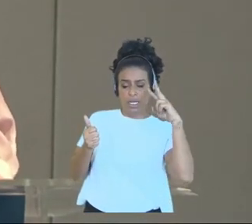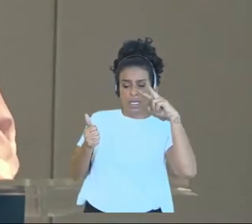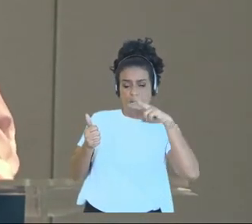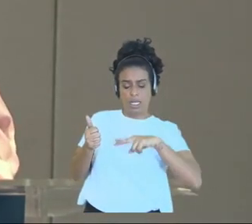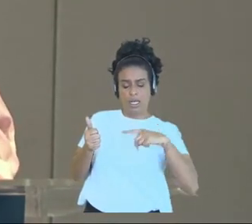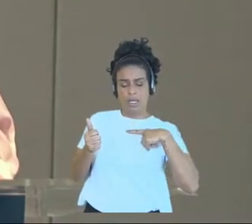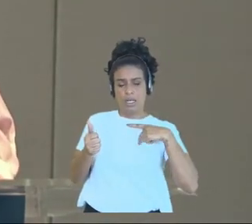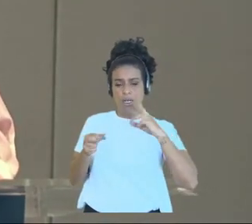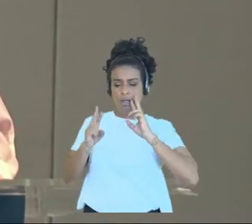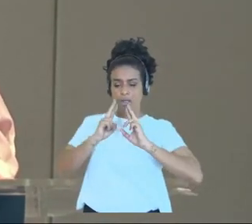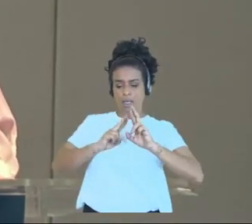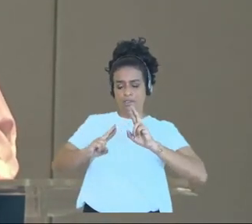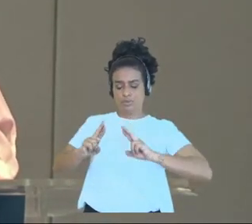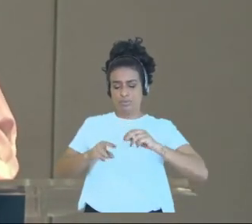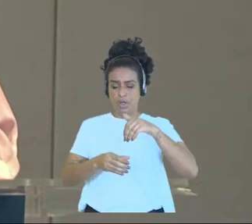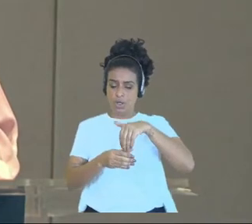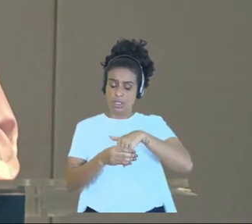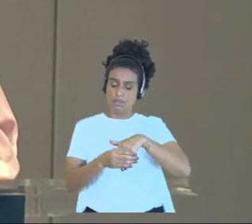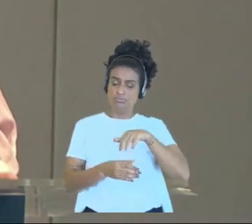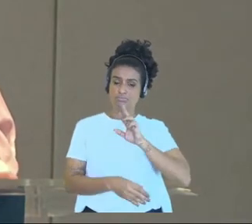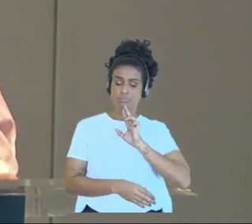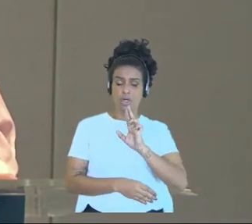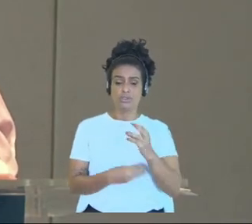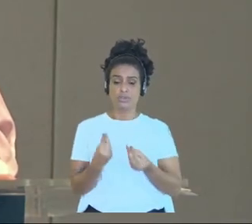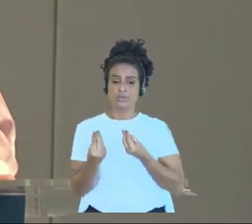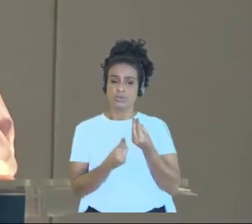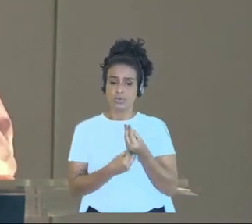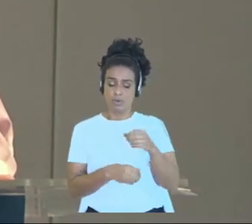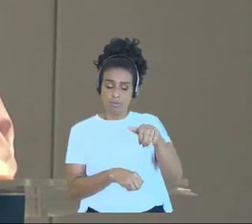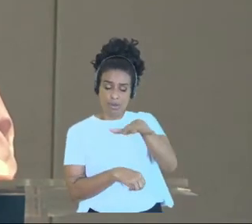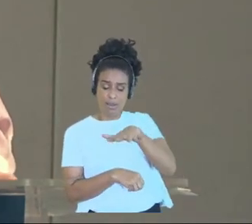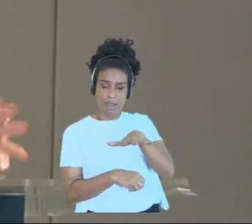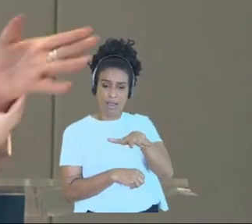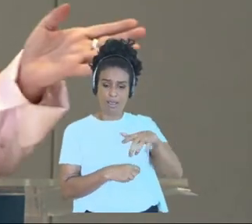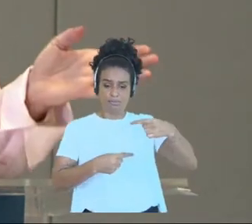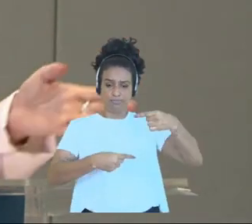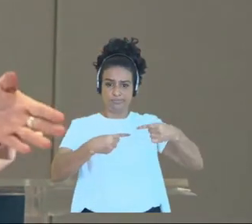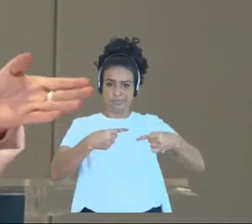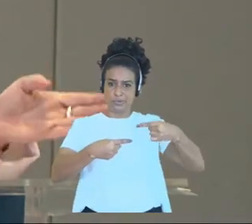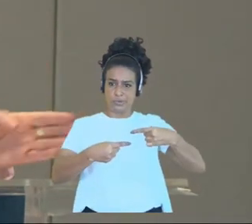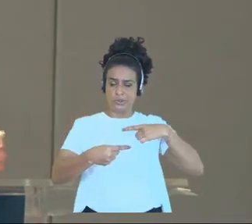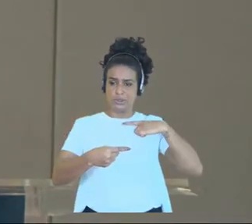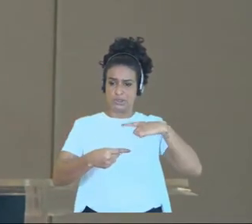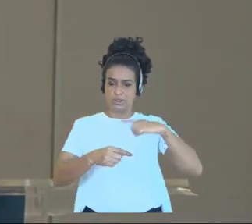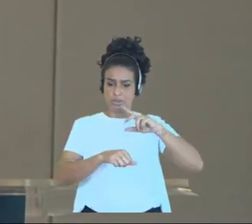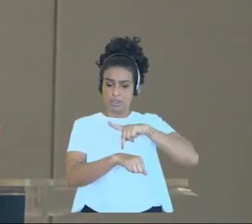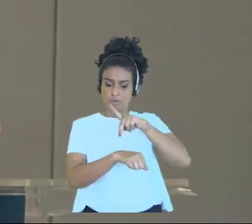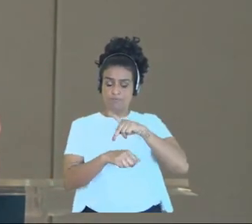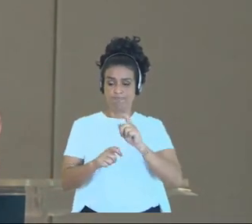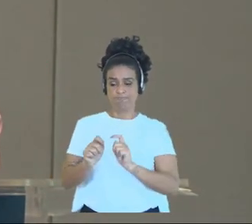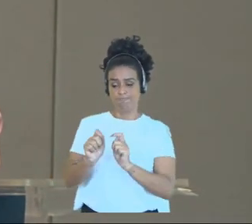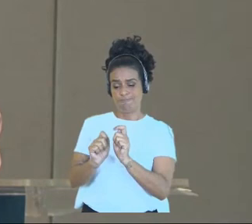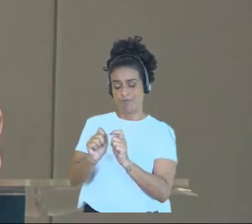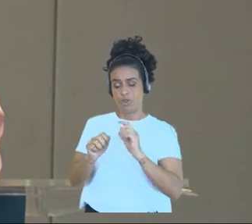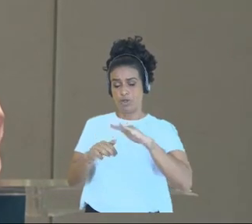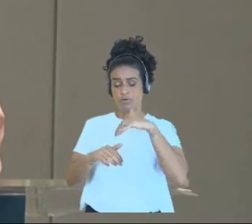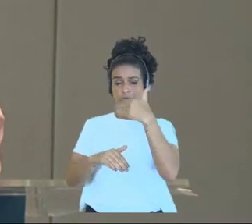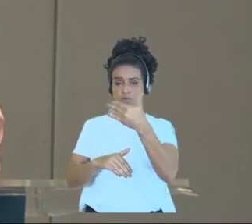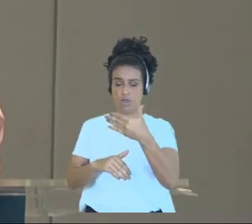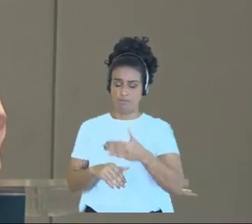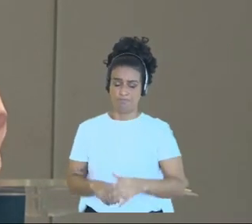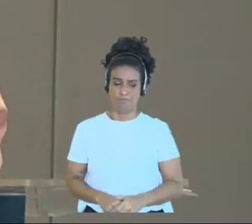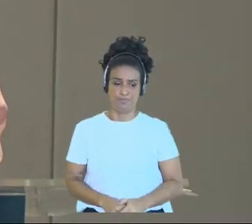é o significado da eleição para as áreas de política interna, economia e política